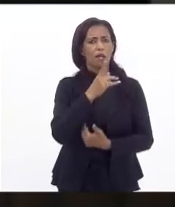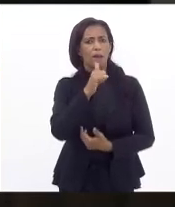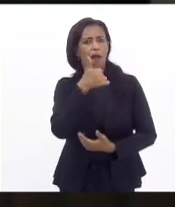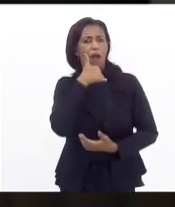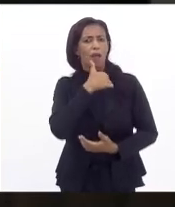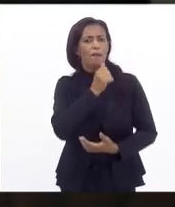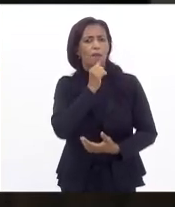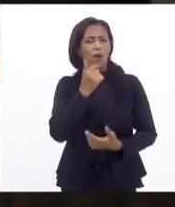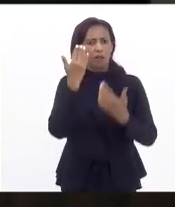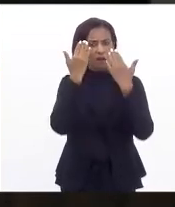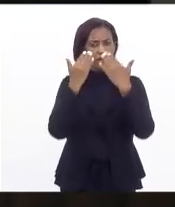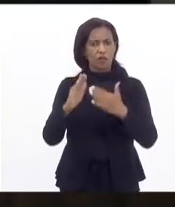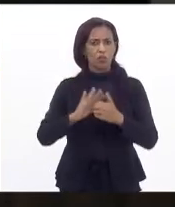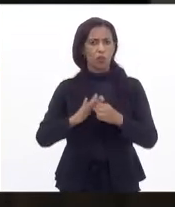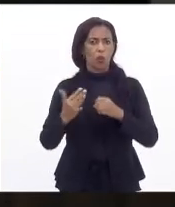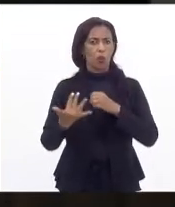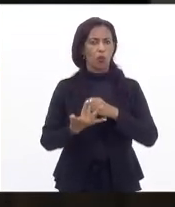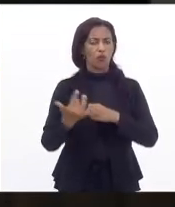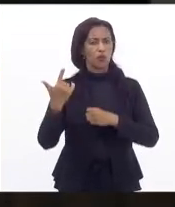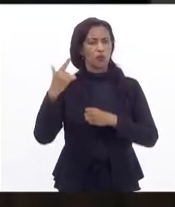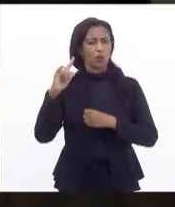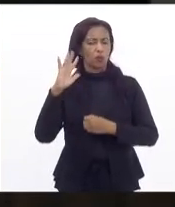seu provedor, vítima do novo coronavírus, da